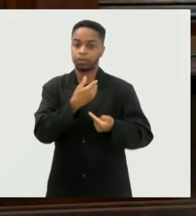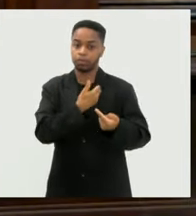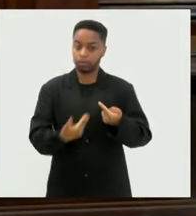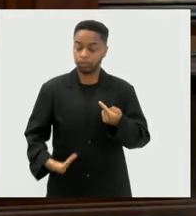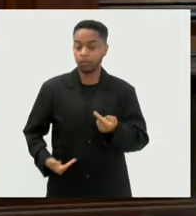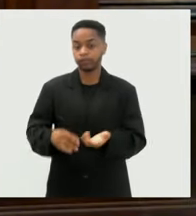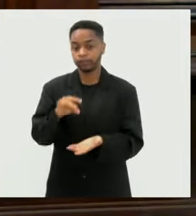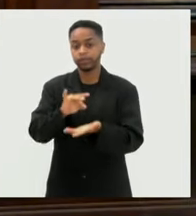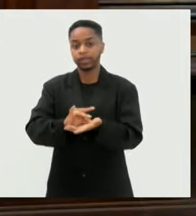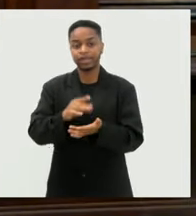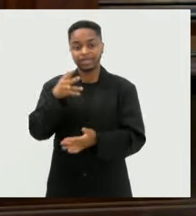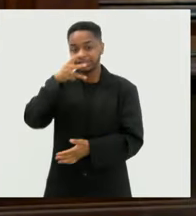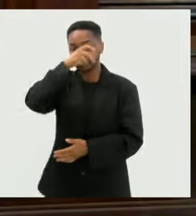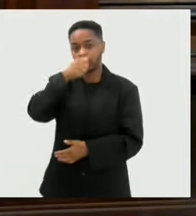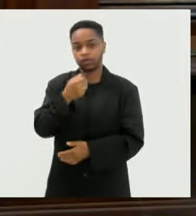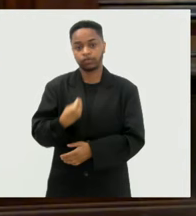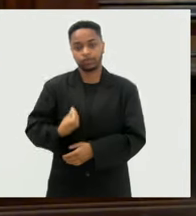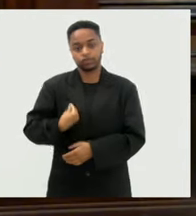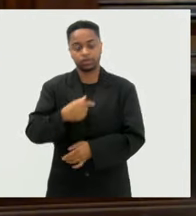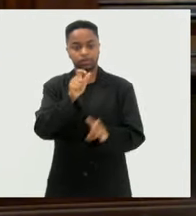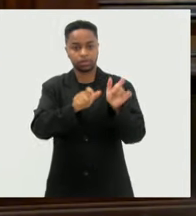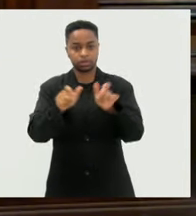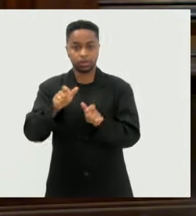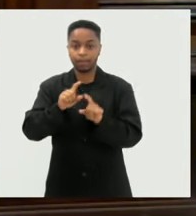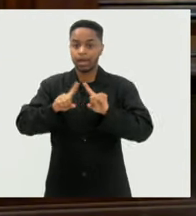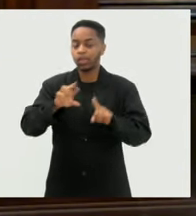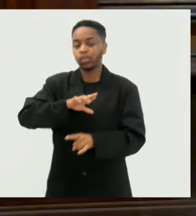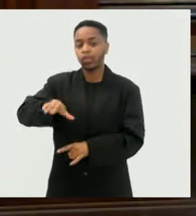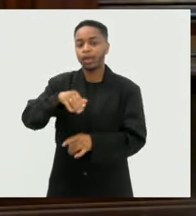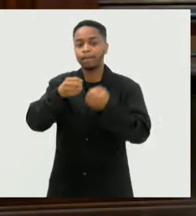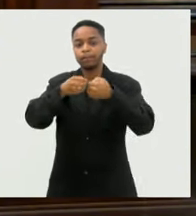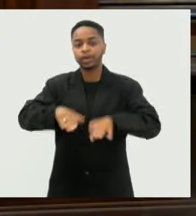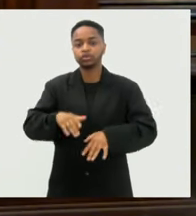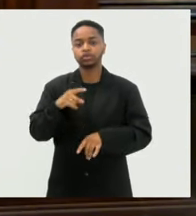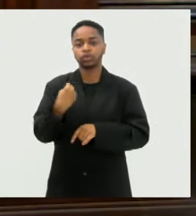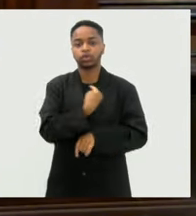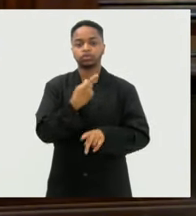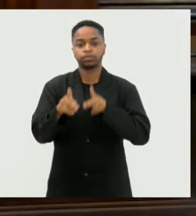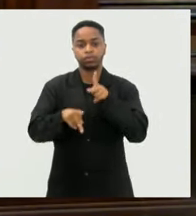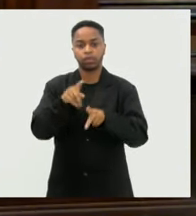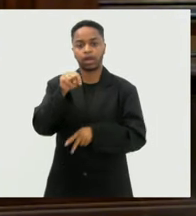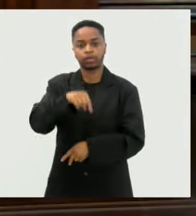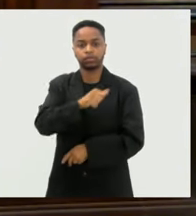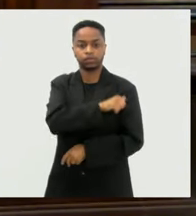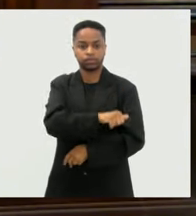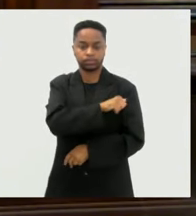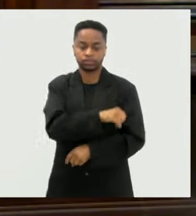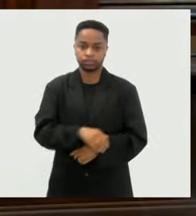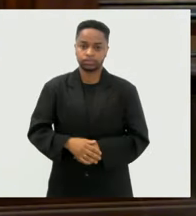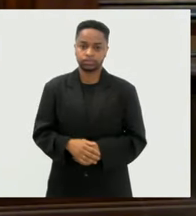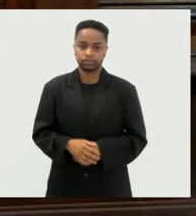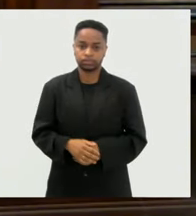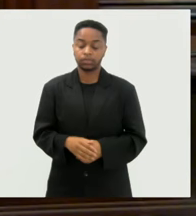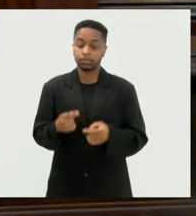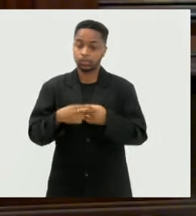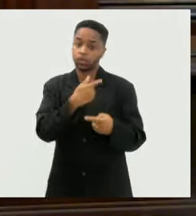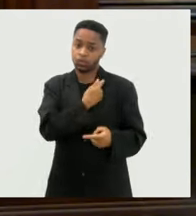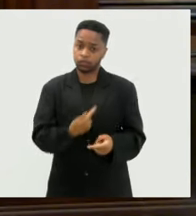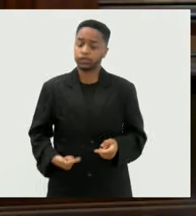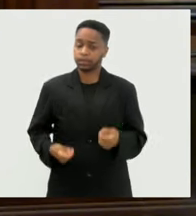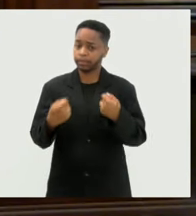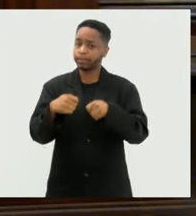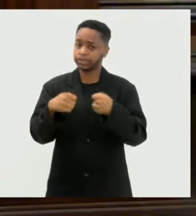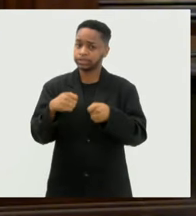públicas que salvem vidas e não que fragilizem a vida da nossa população no estado do Rio de Janeiro. O governador deveria ter